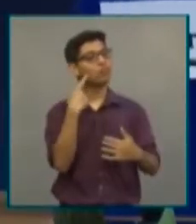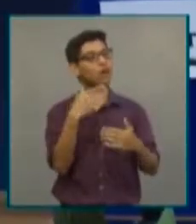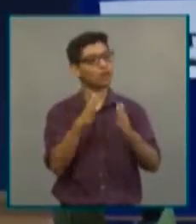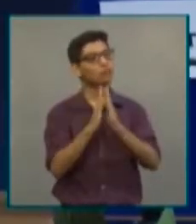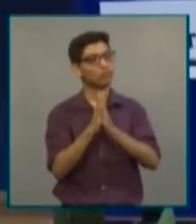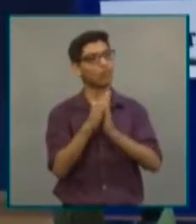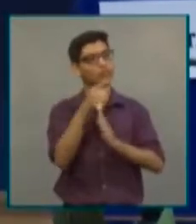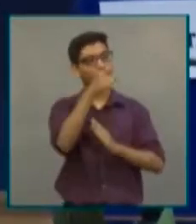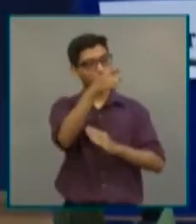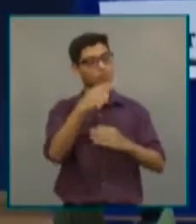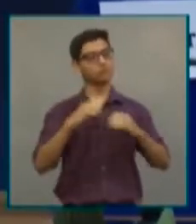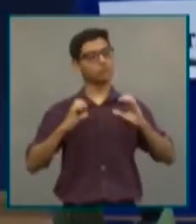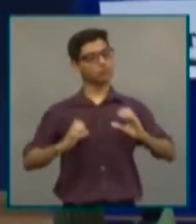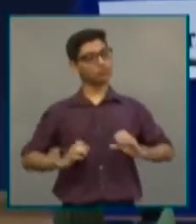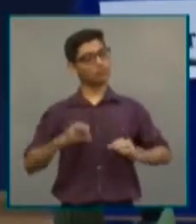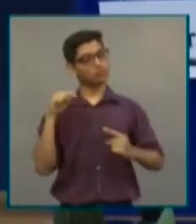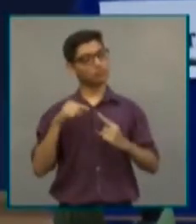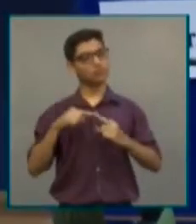Nós